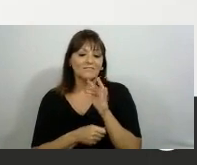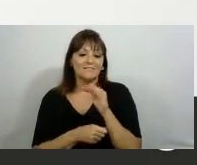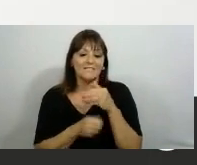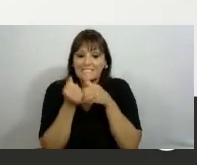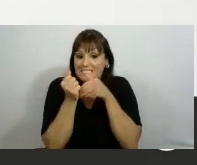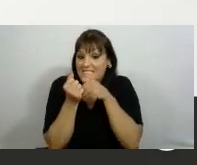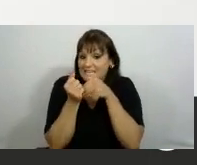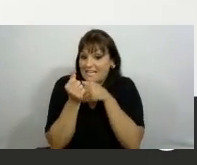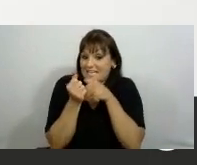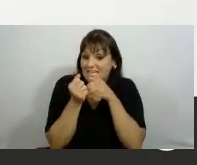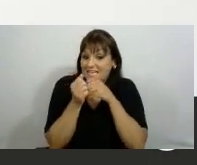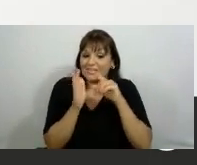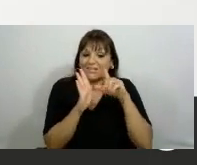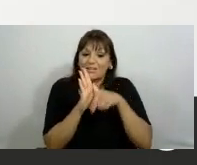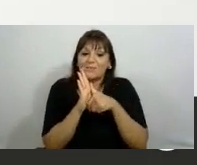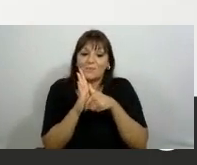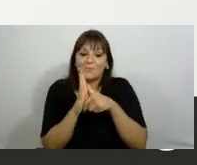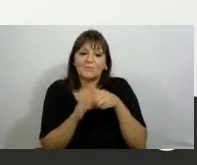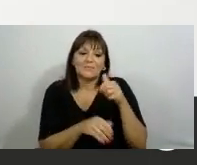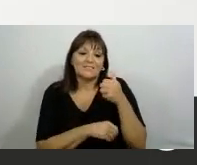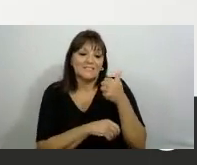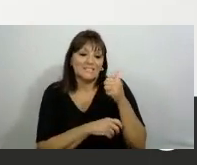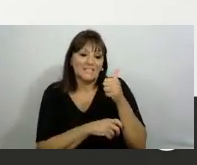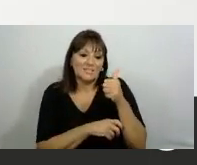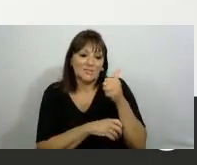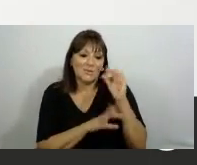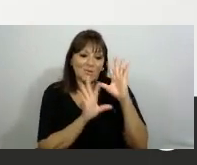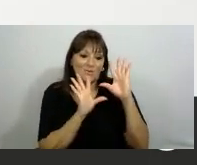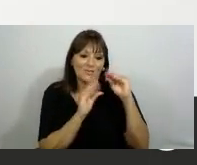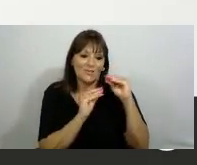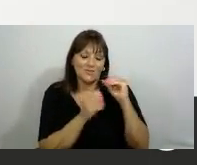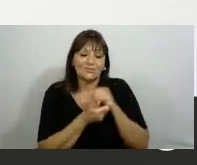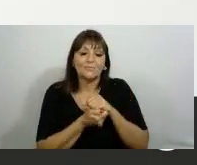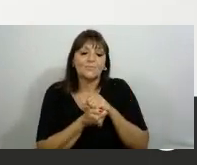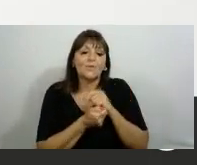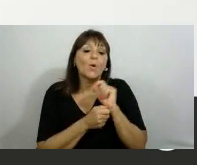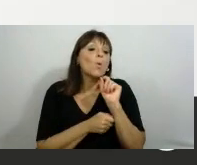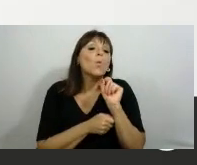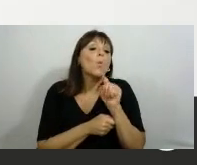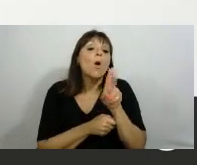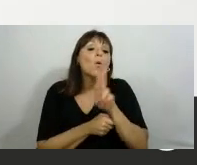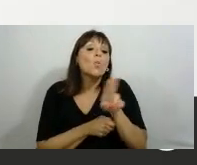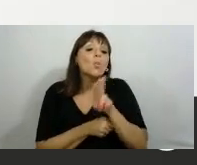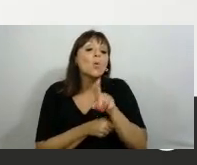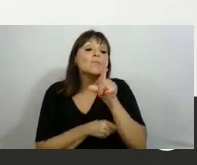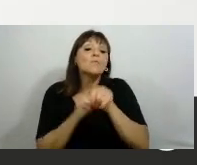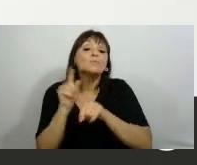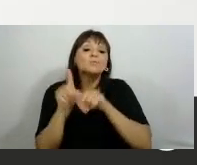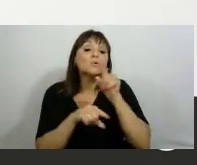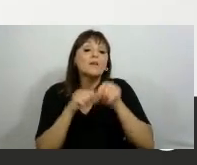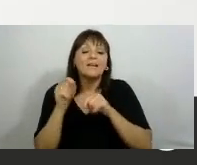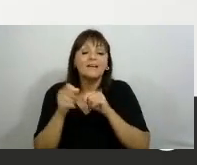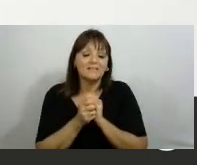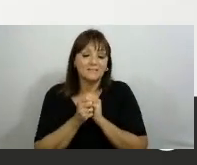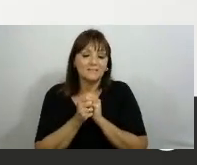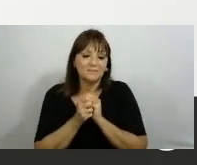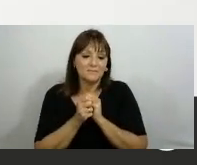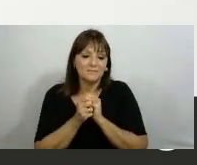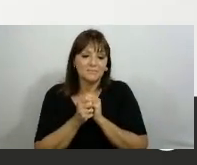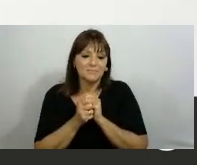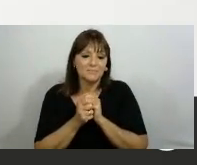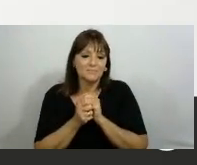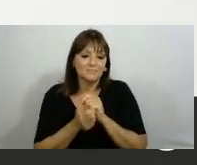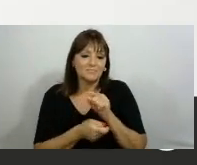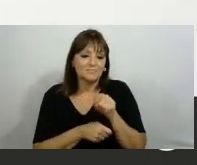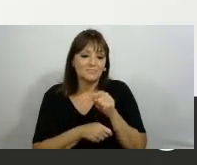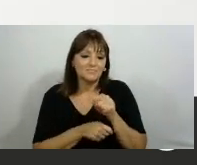noite. E aí? Qual nome a gente vai escolher para a nossa novela? Vamos lá. Randolph Santeiro, o pessoal que está presencial aqui